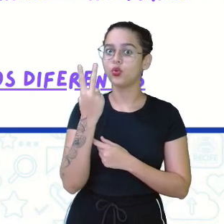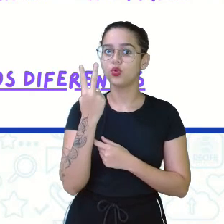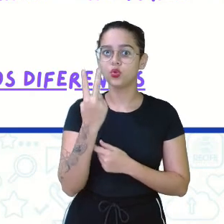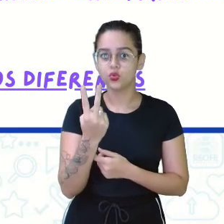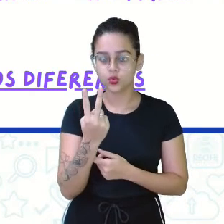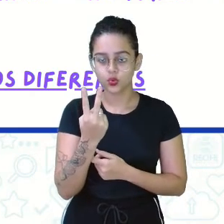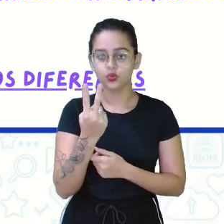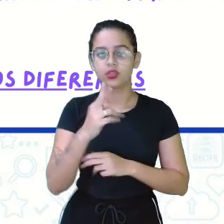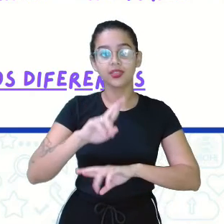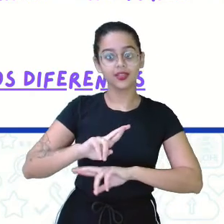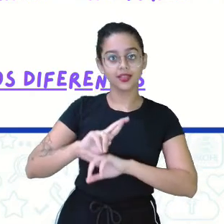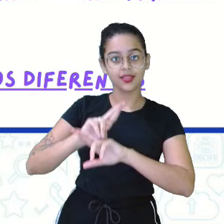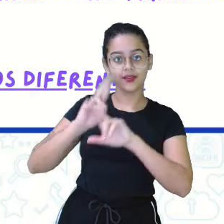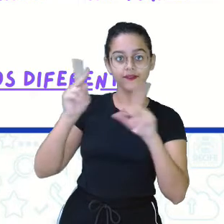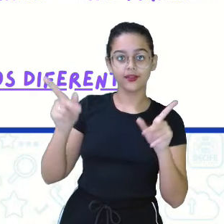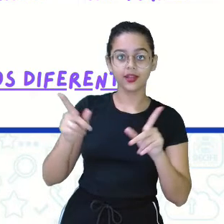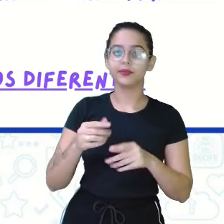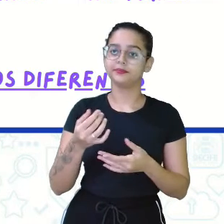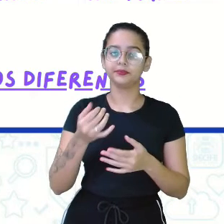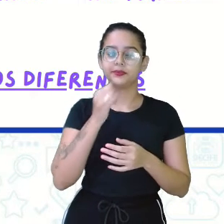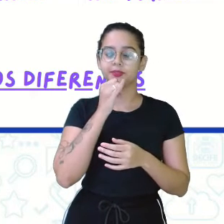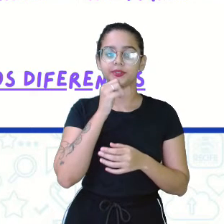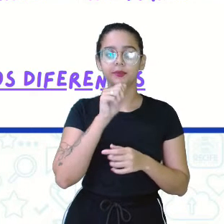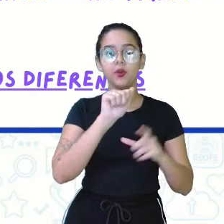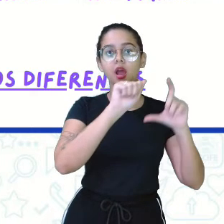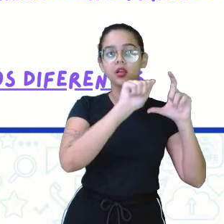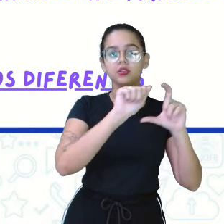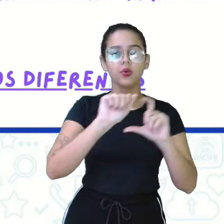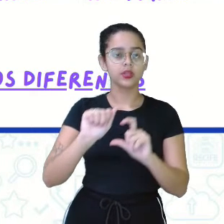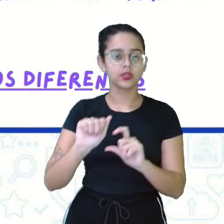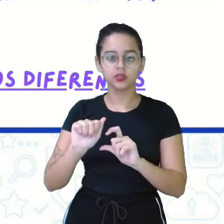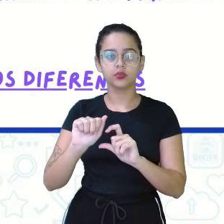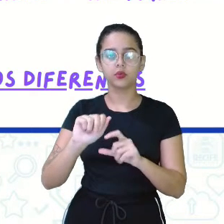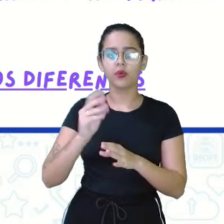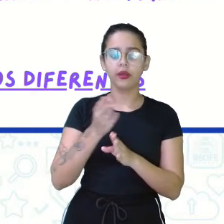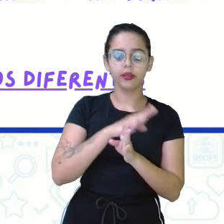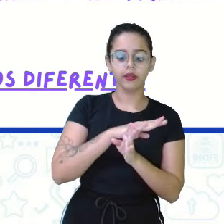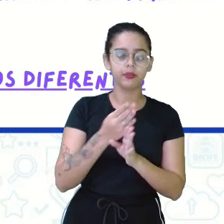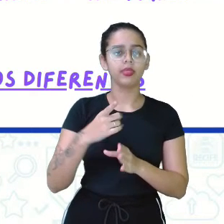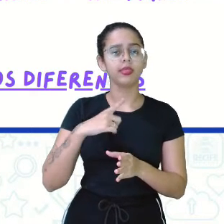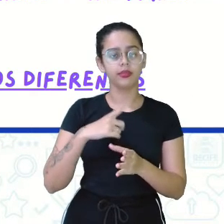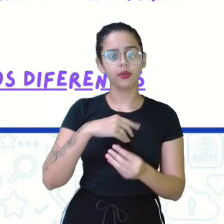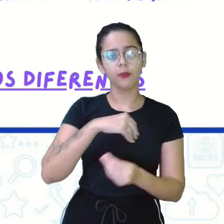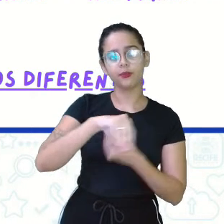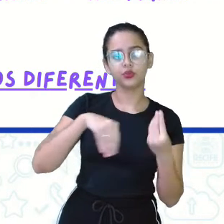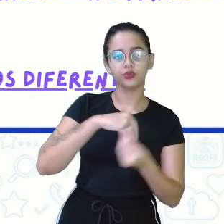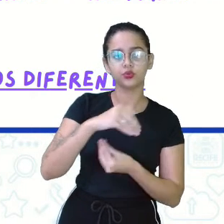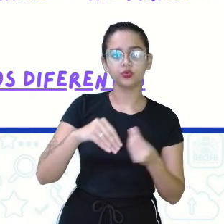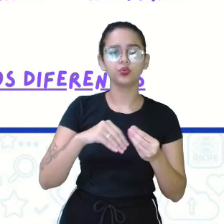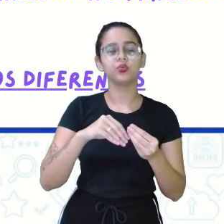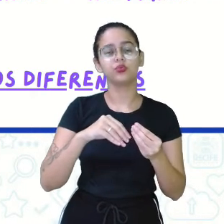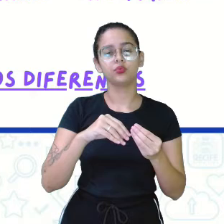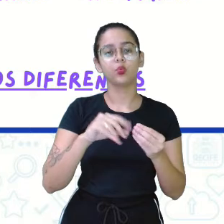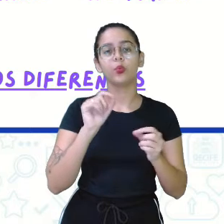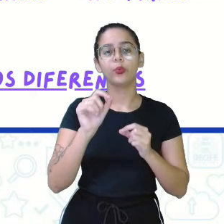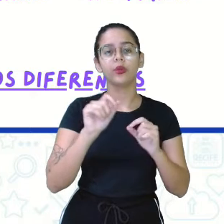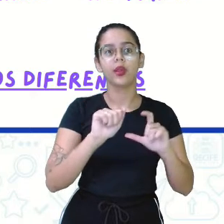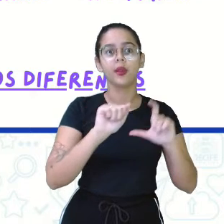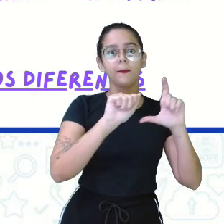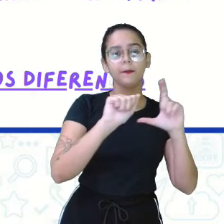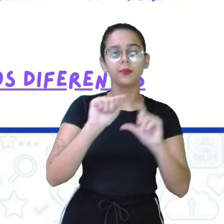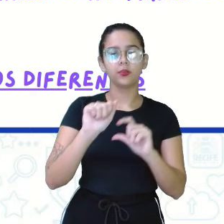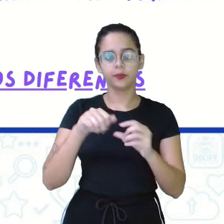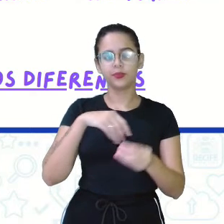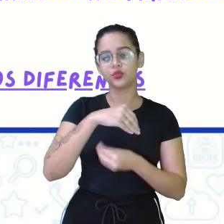que são diferentes, um azão, um azinho. Híbrido, porque tem essa mistura aí, né? De maiúsculo com minúsculo, tá